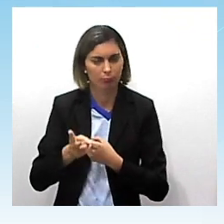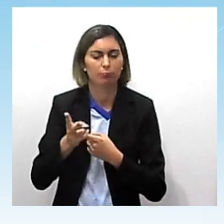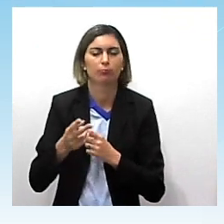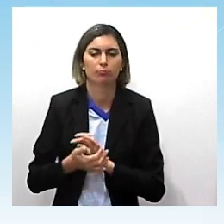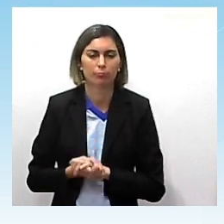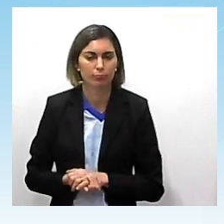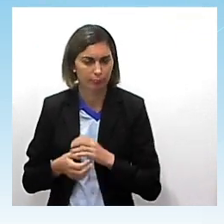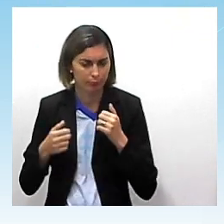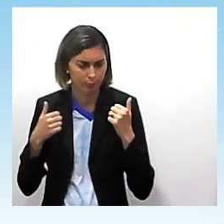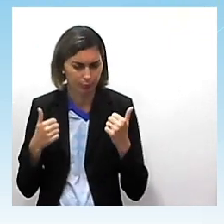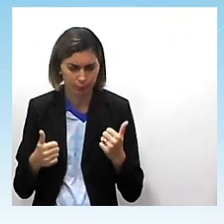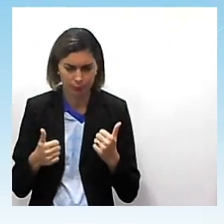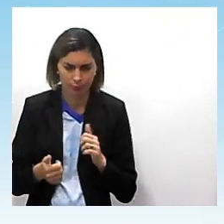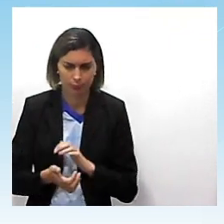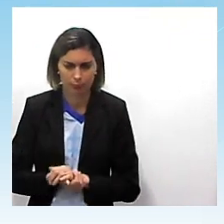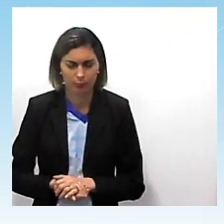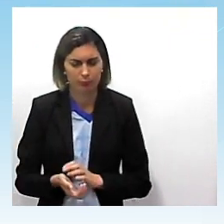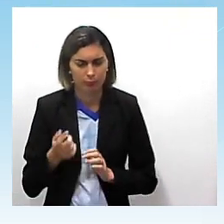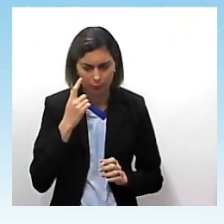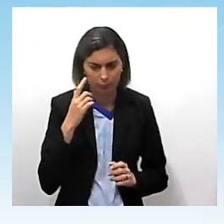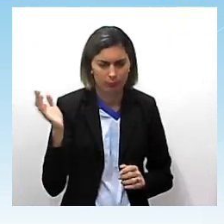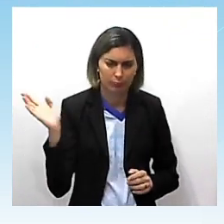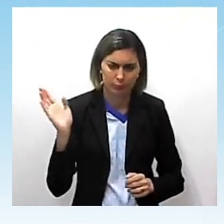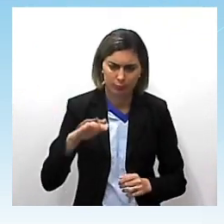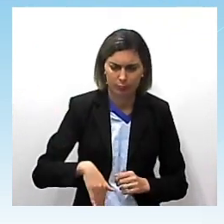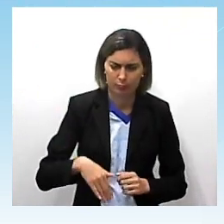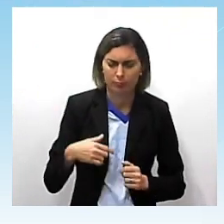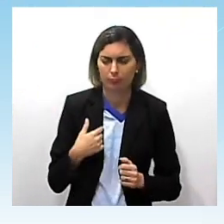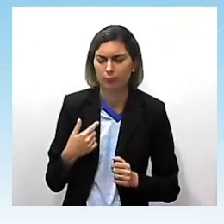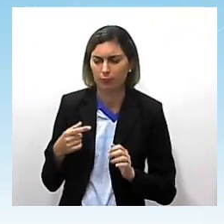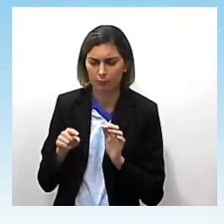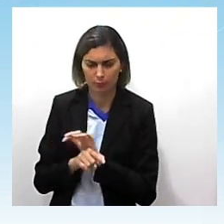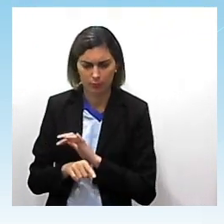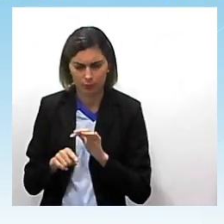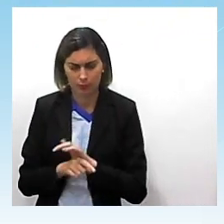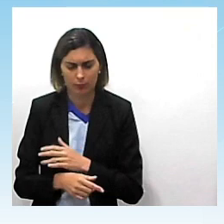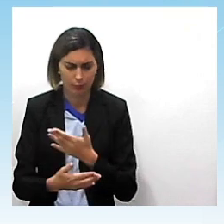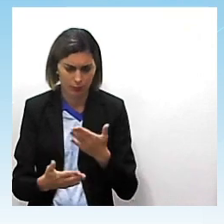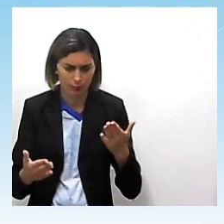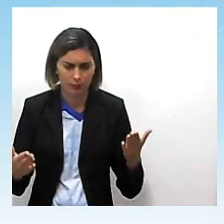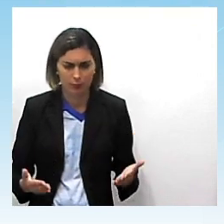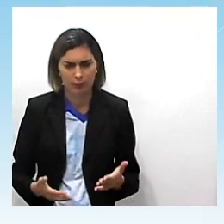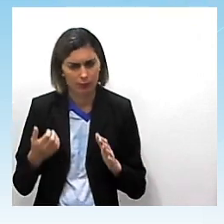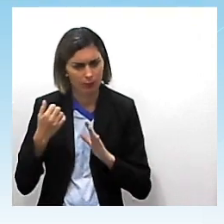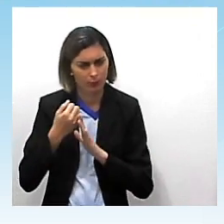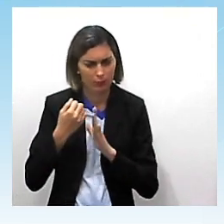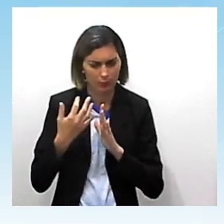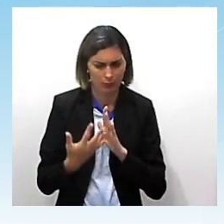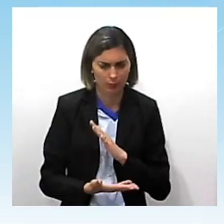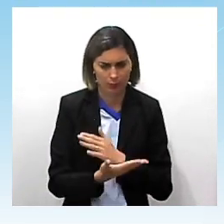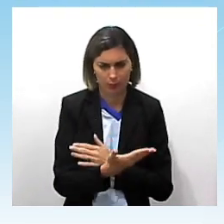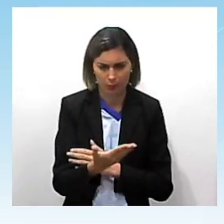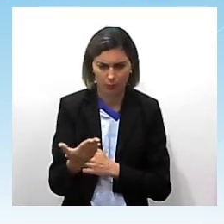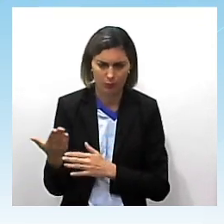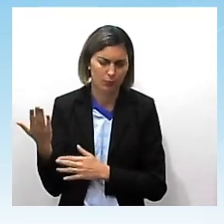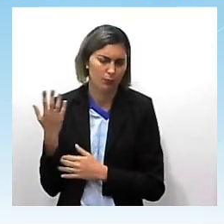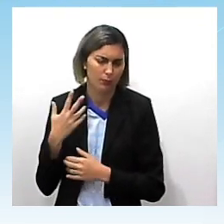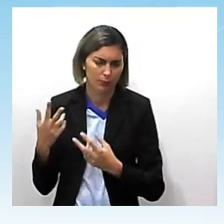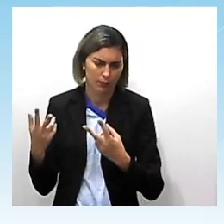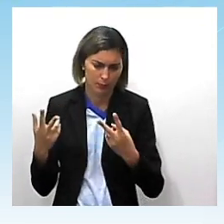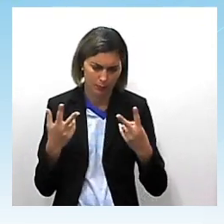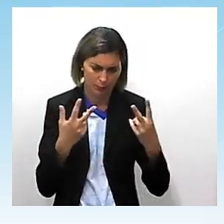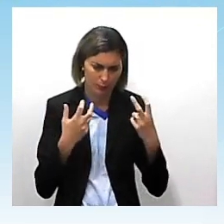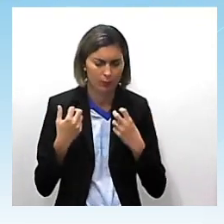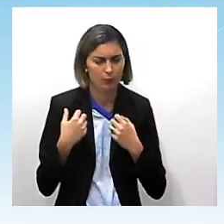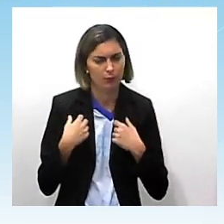fluido. Beleza, galera? Vem comigo para mais uma questão desse mesmo descritor. E você vai